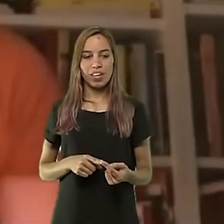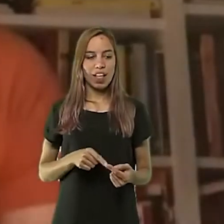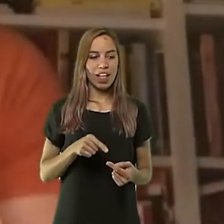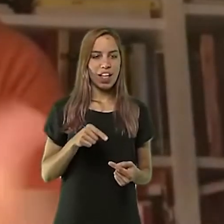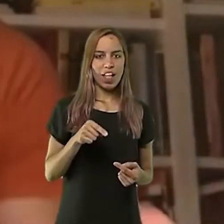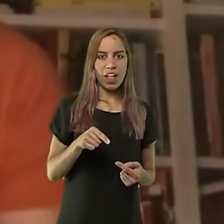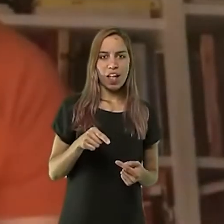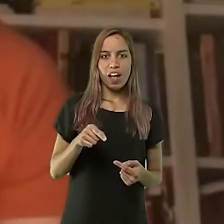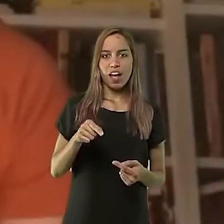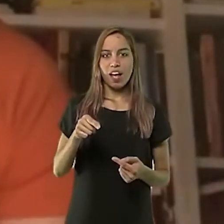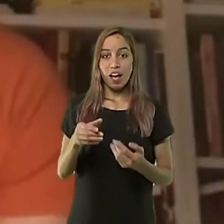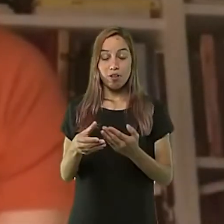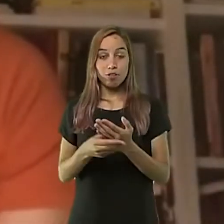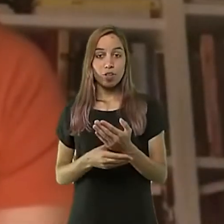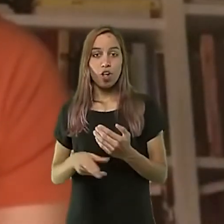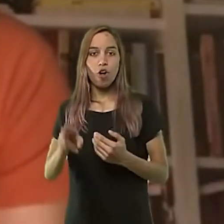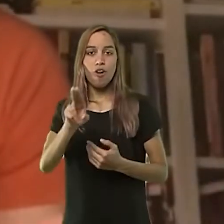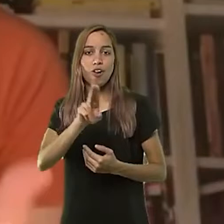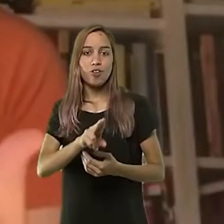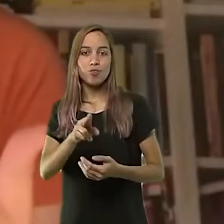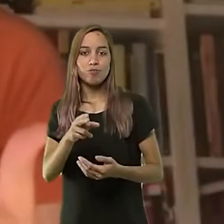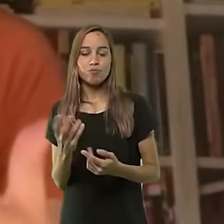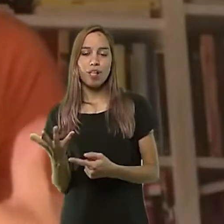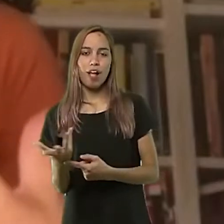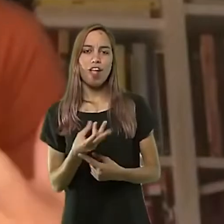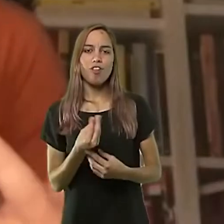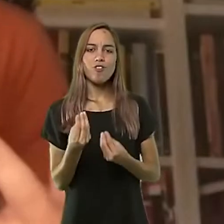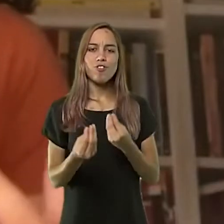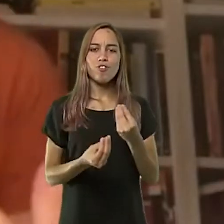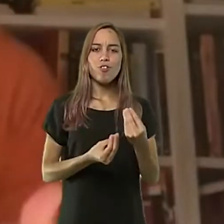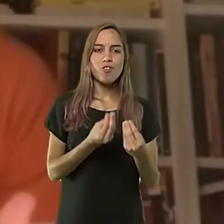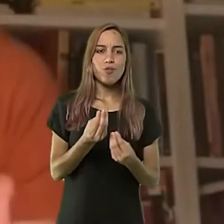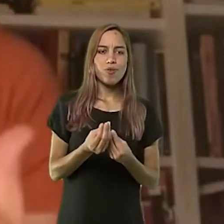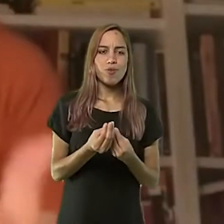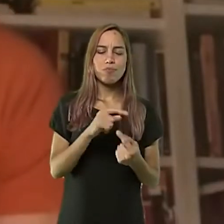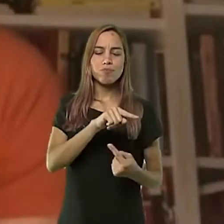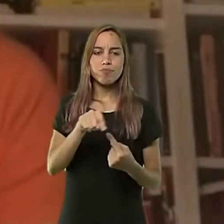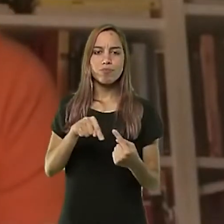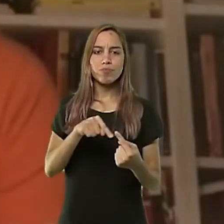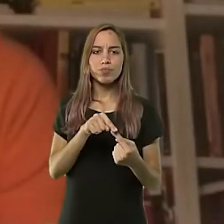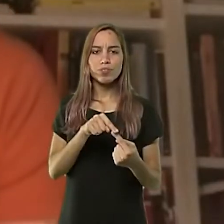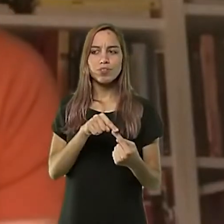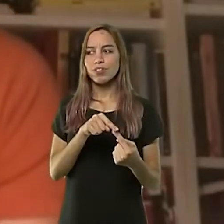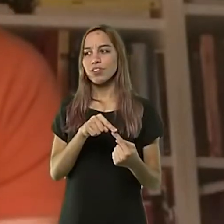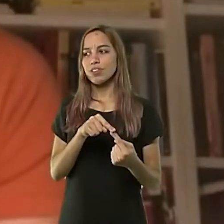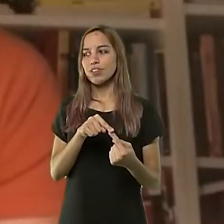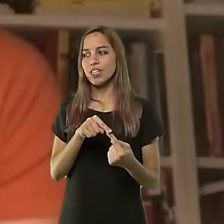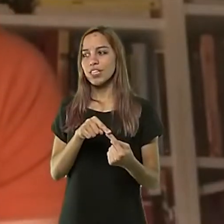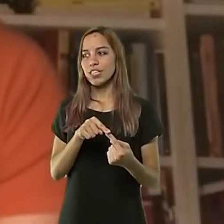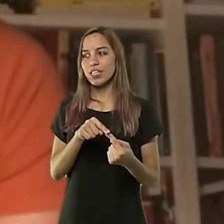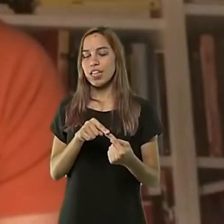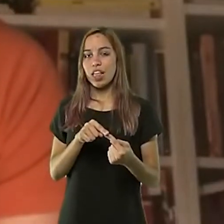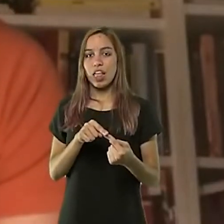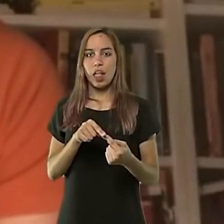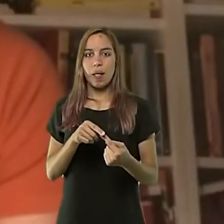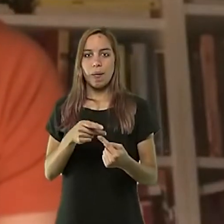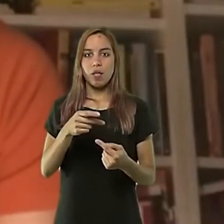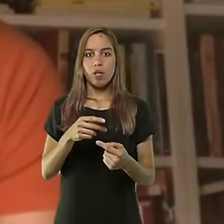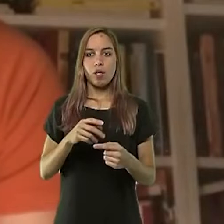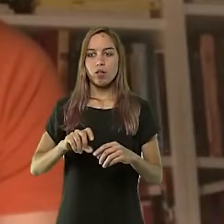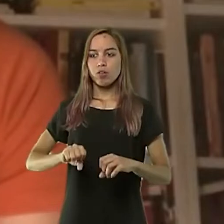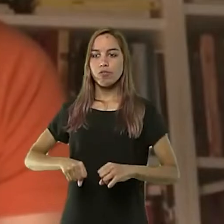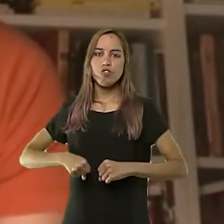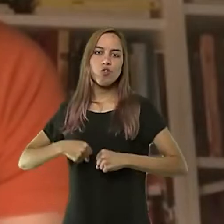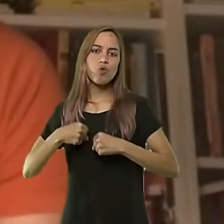gosta nada, como arma. E o que acontece aqui é que há um reconhecimento do poder da